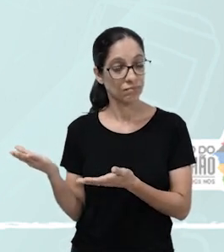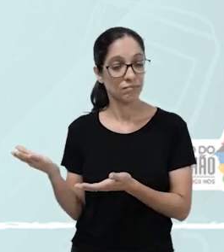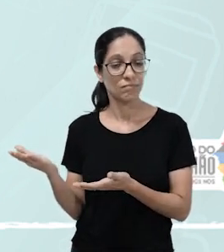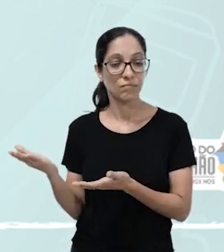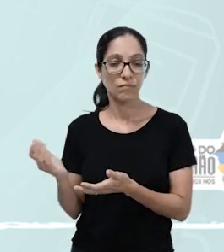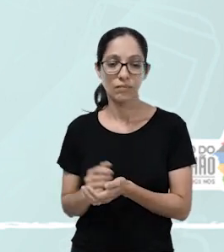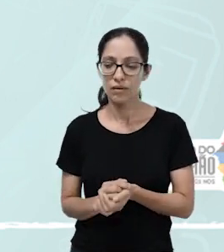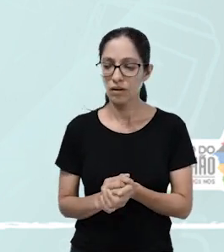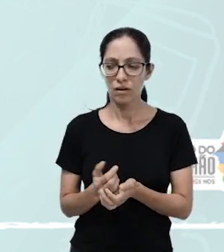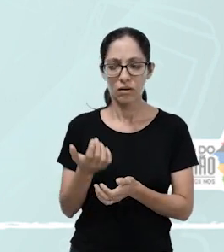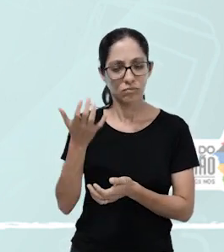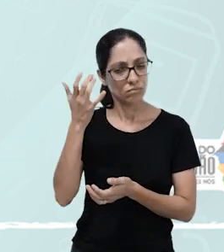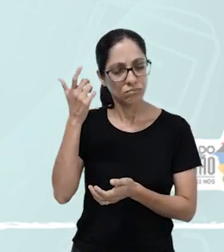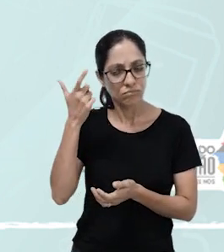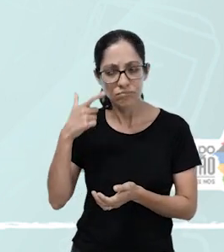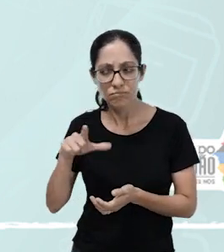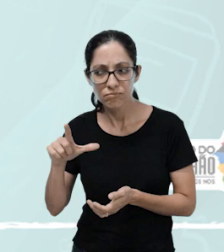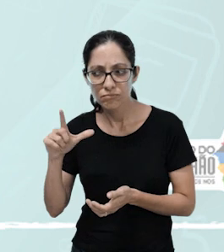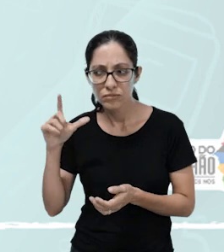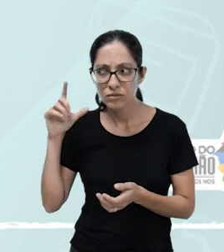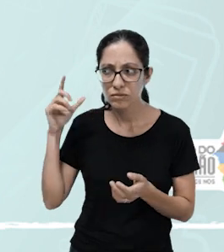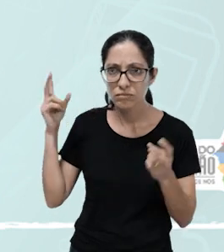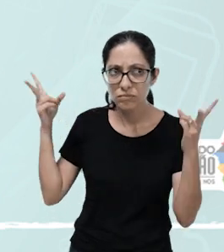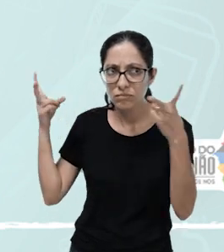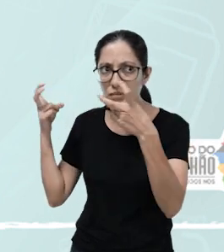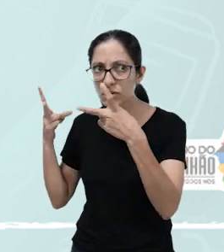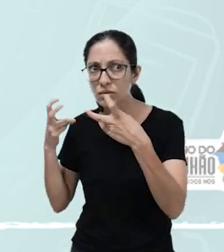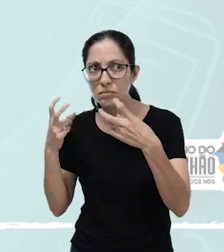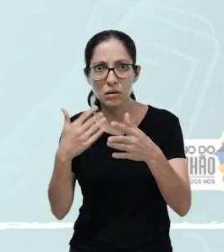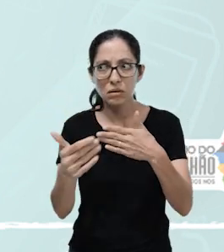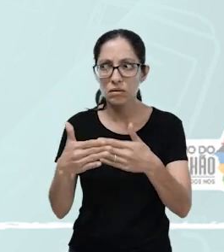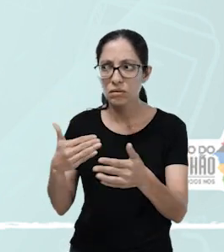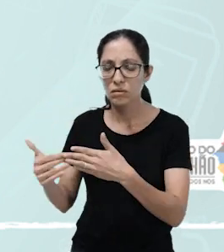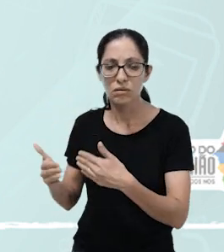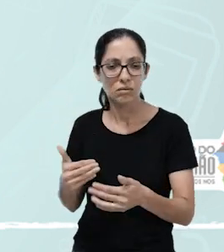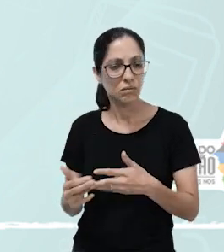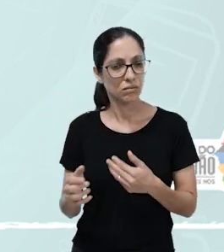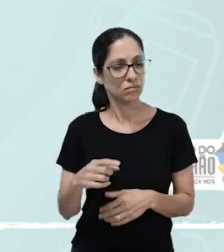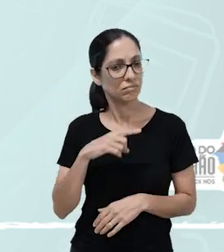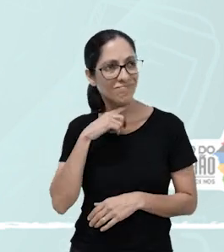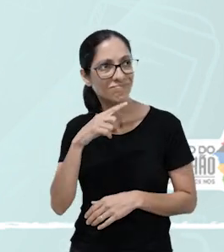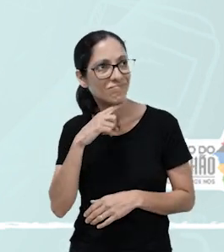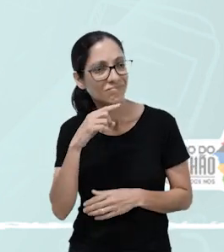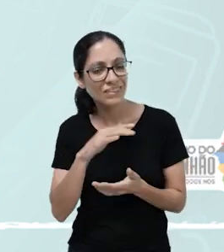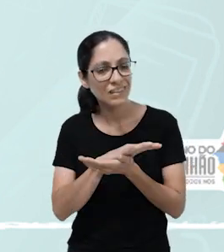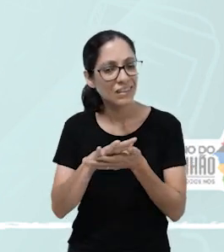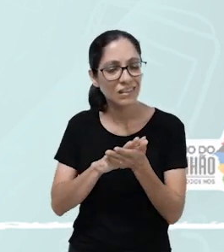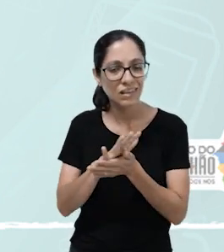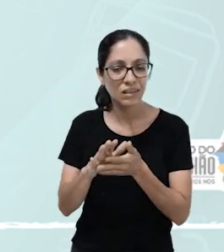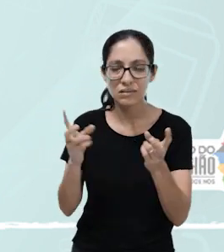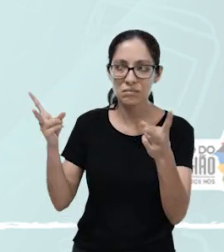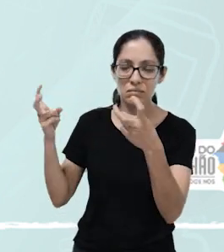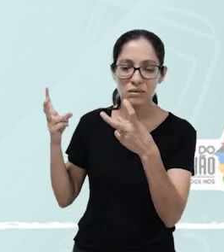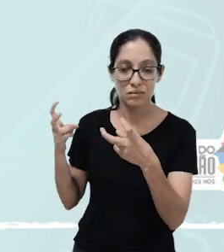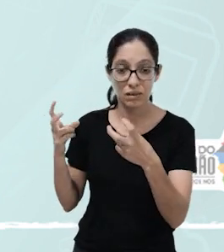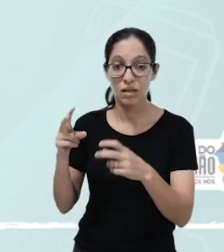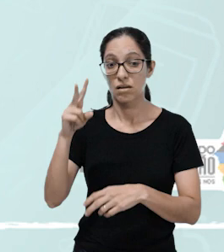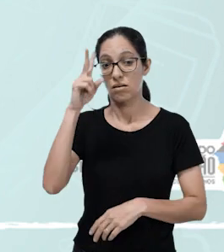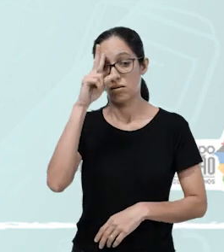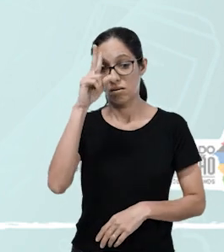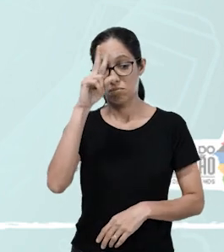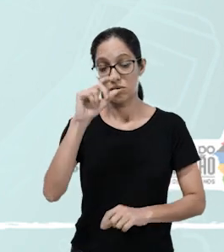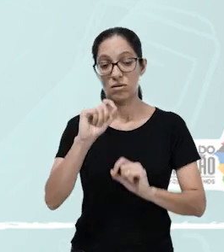anything. Eu não consigo ouvir qualquer coisa. Ou eu não consigo ouvir coisa nenhuma. Tá? Lembrando que o